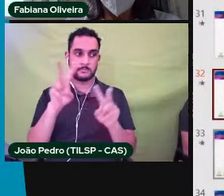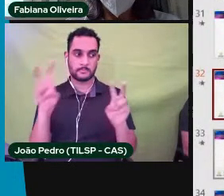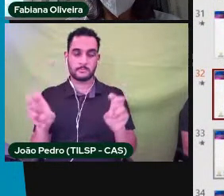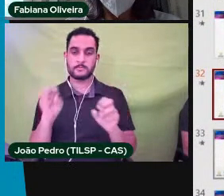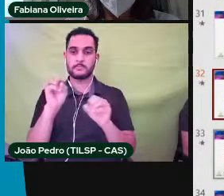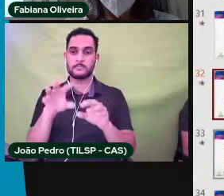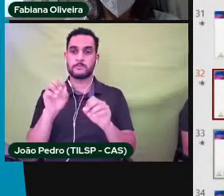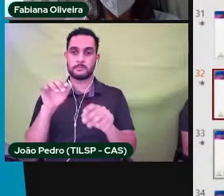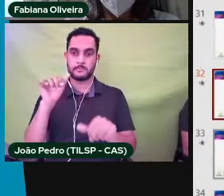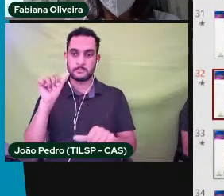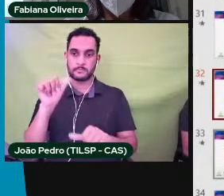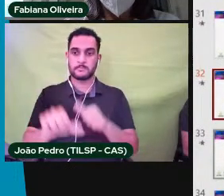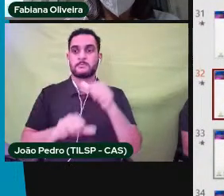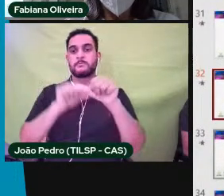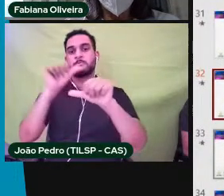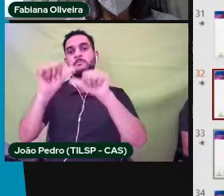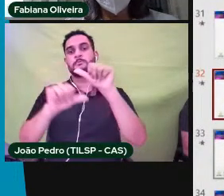transforma.